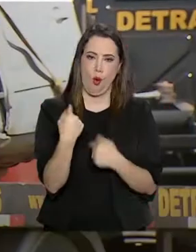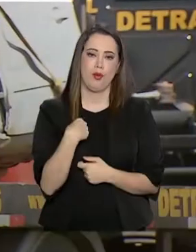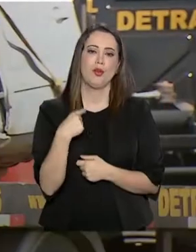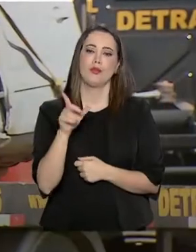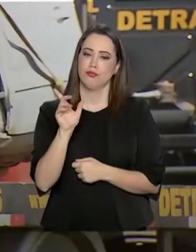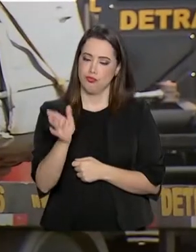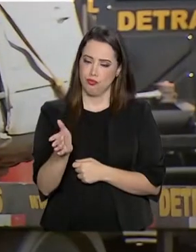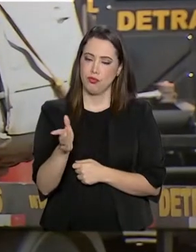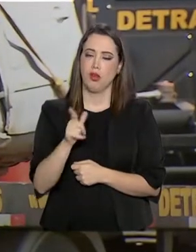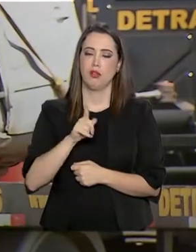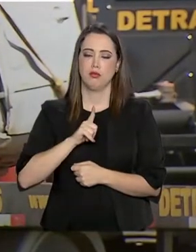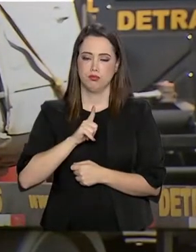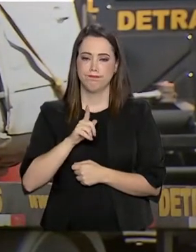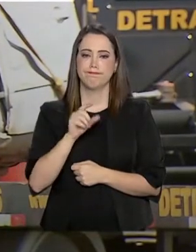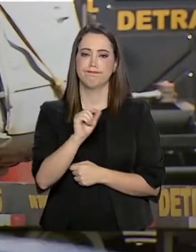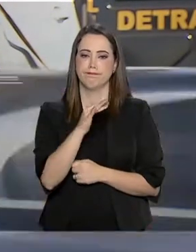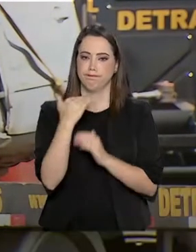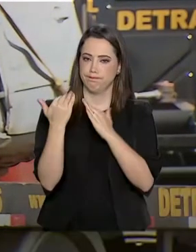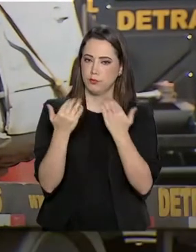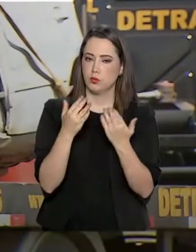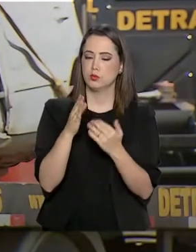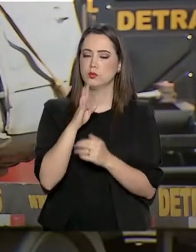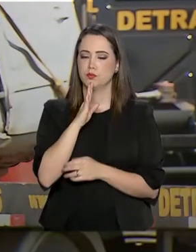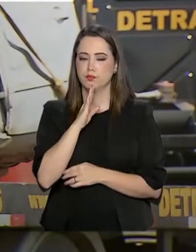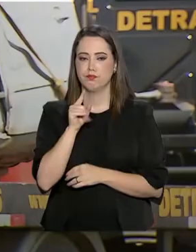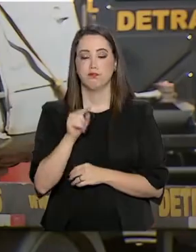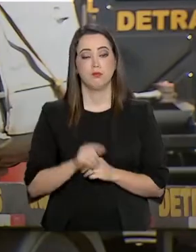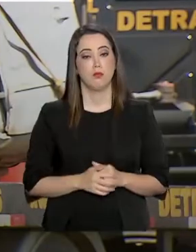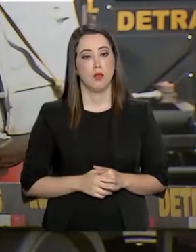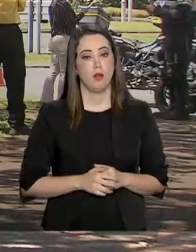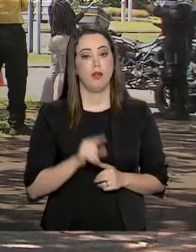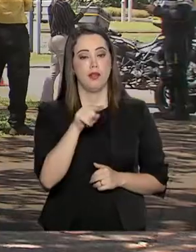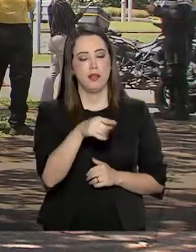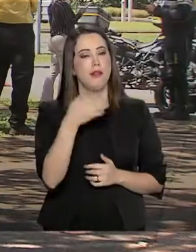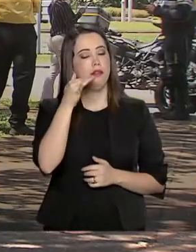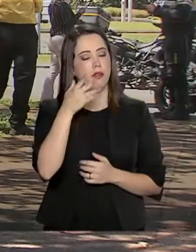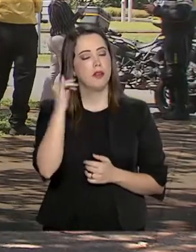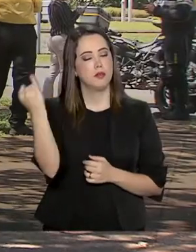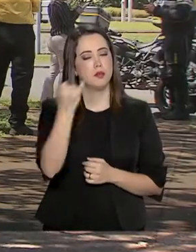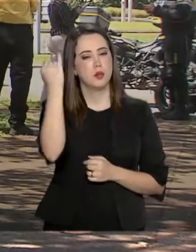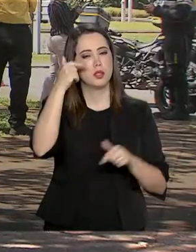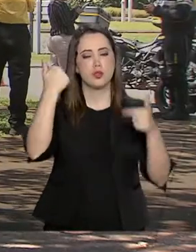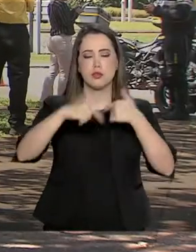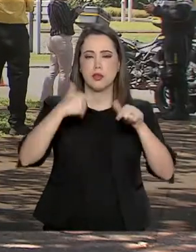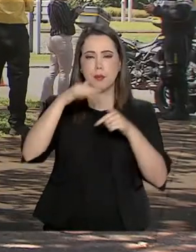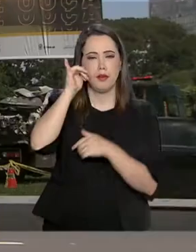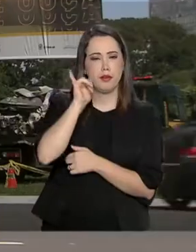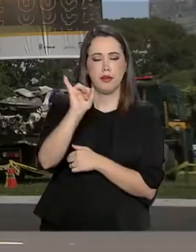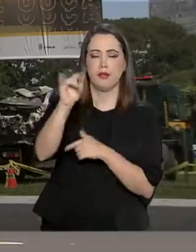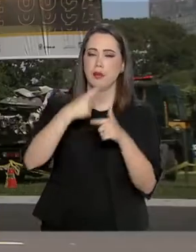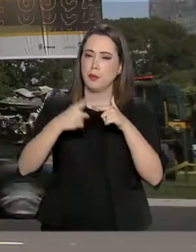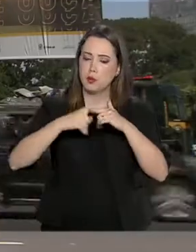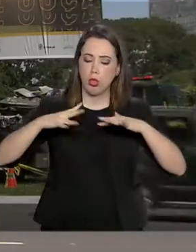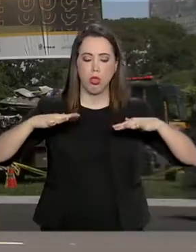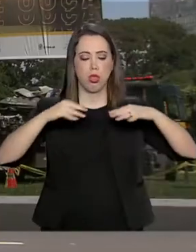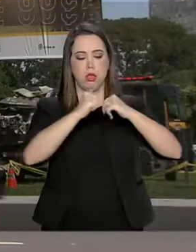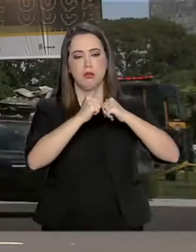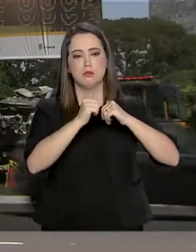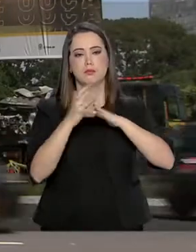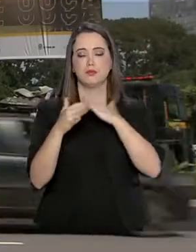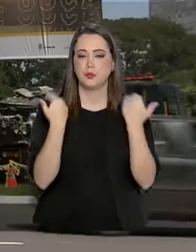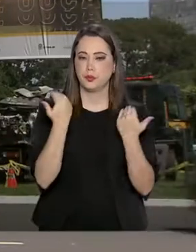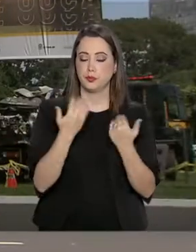são pequenas atitudes que evitam acidentes e mortes e tornam o trânsito mais seguro. De acordo com o